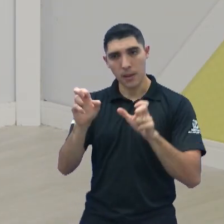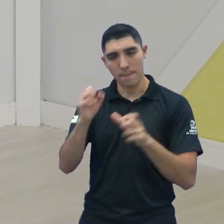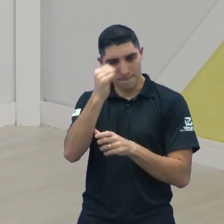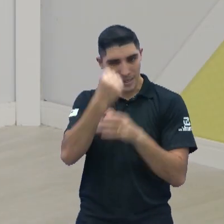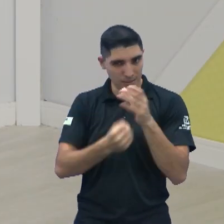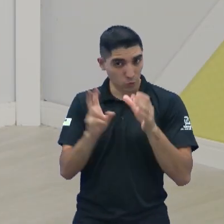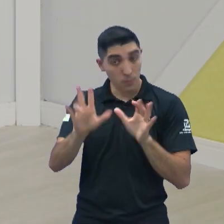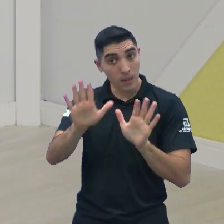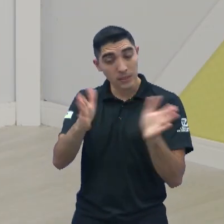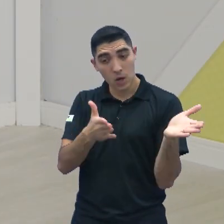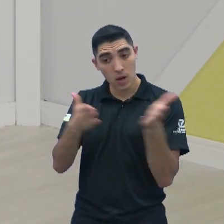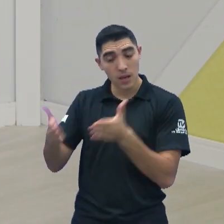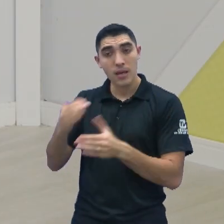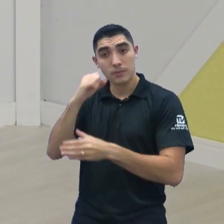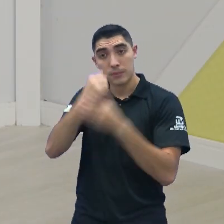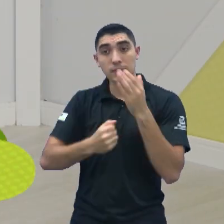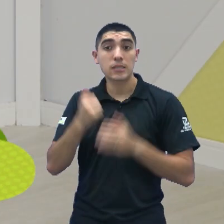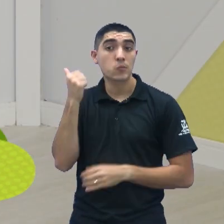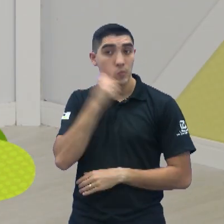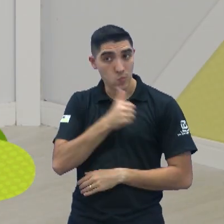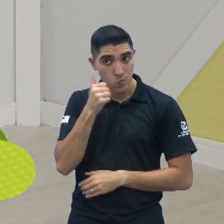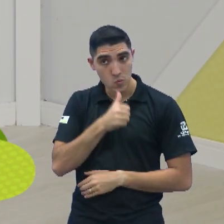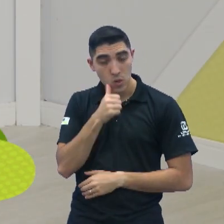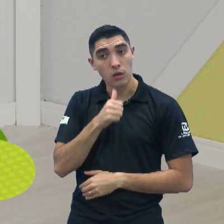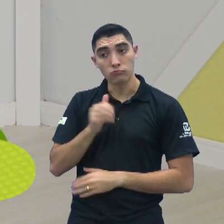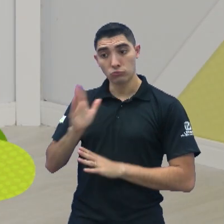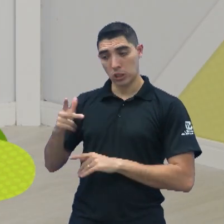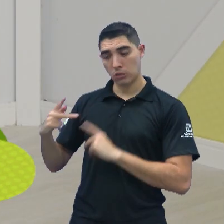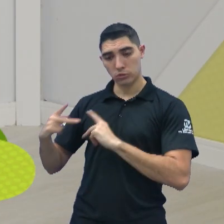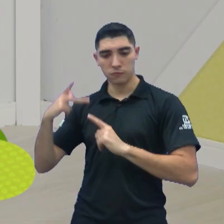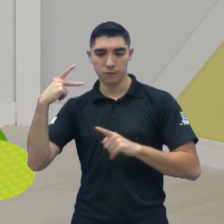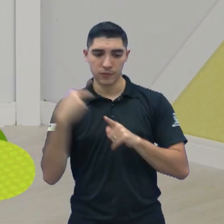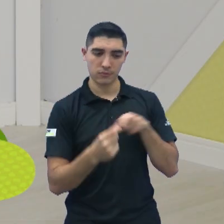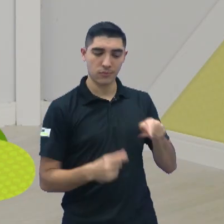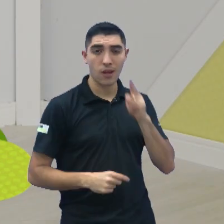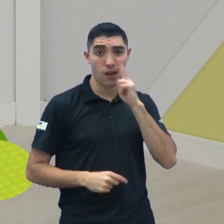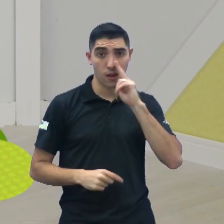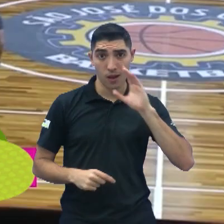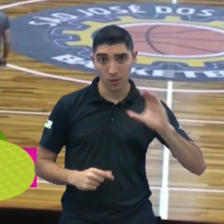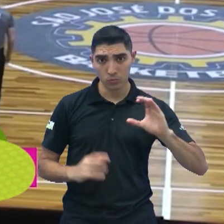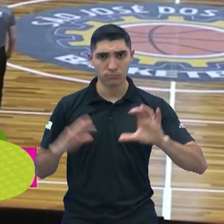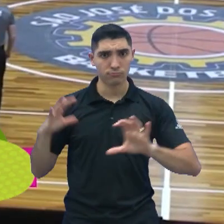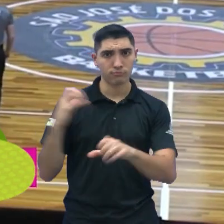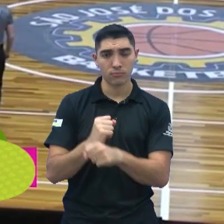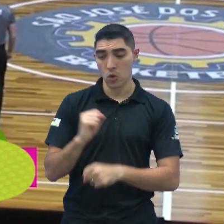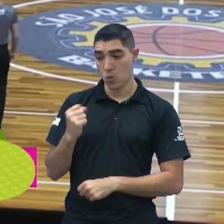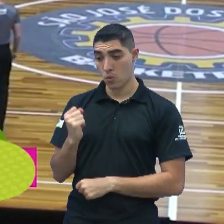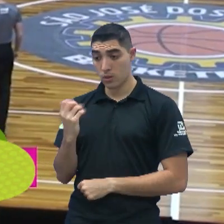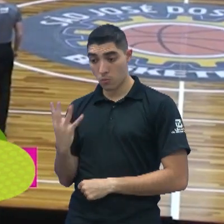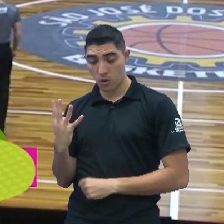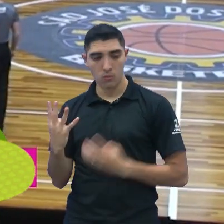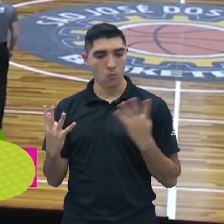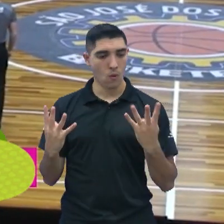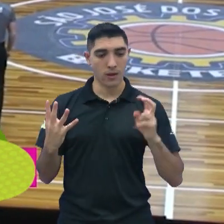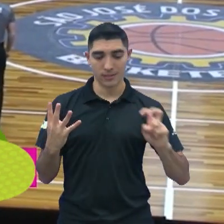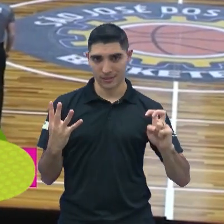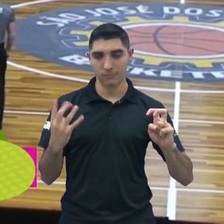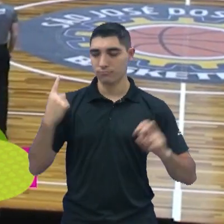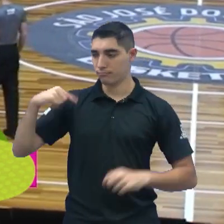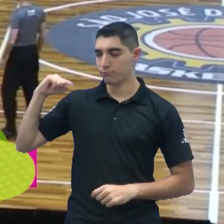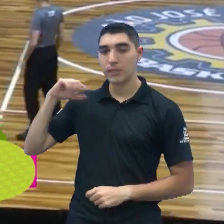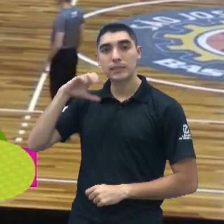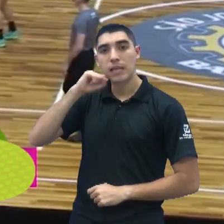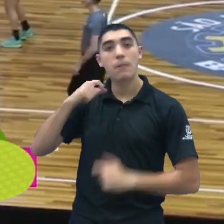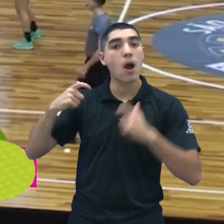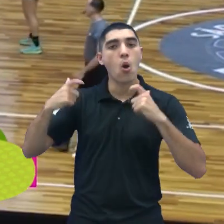basquete, o São José Basquetebol Feminino venceu o time de Catanduva pelo placar expressivo de 84-45 no último sábado no